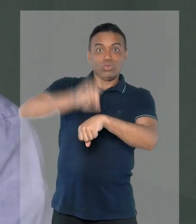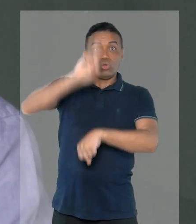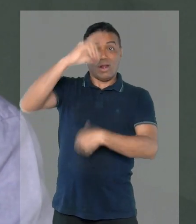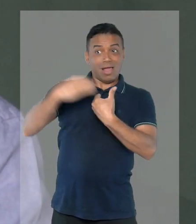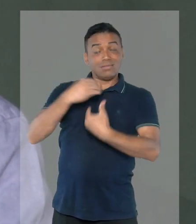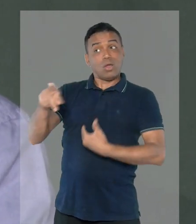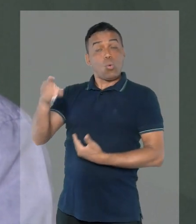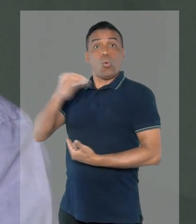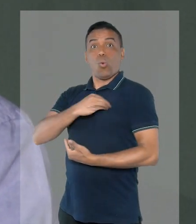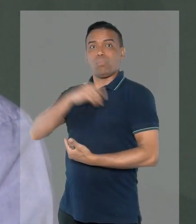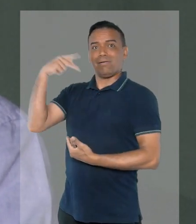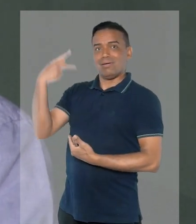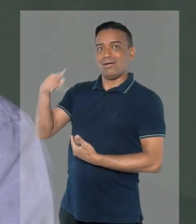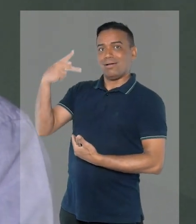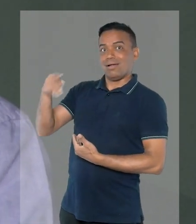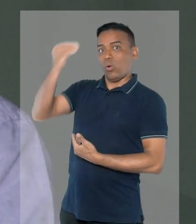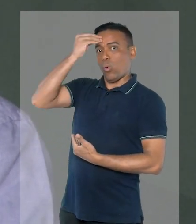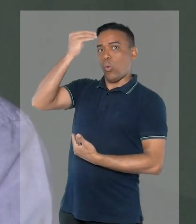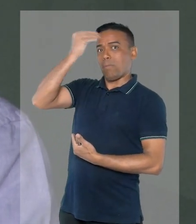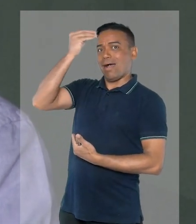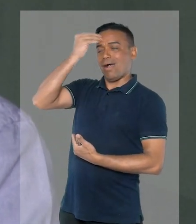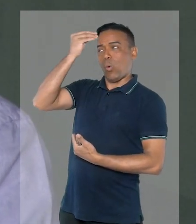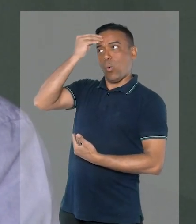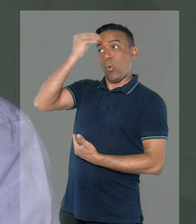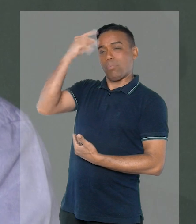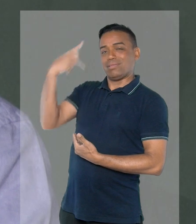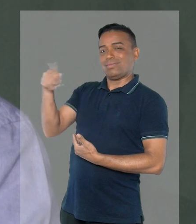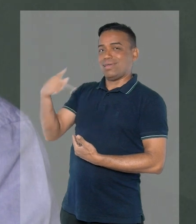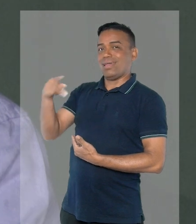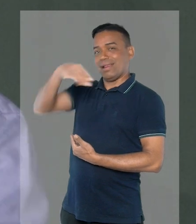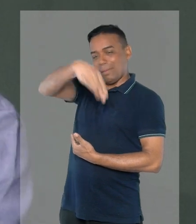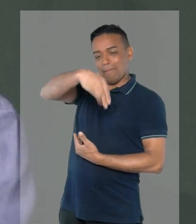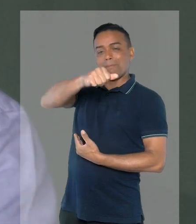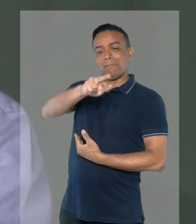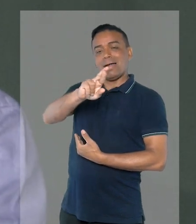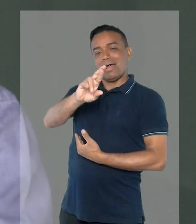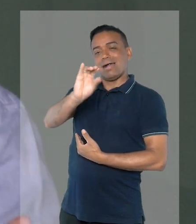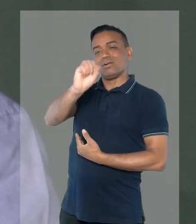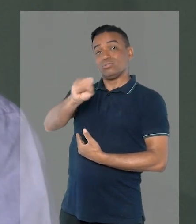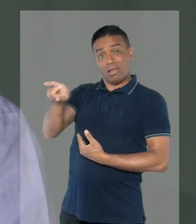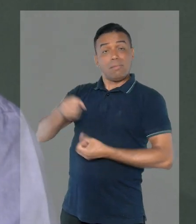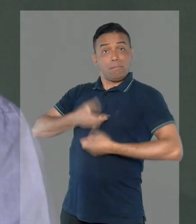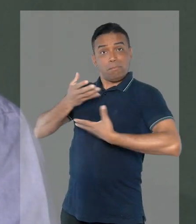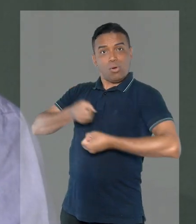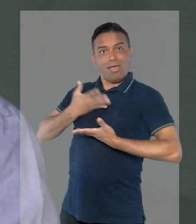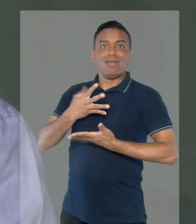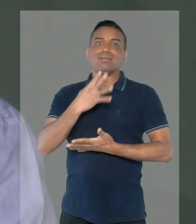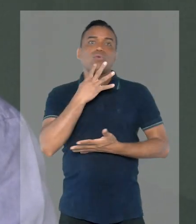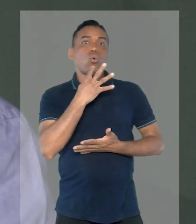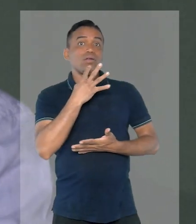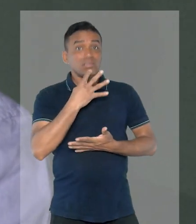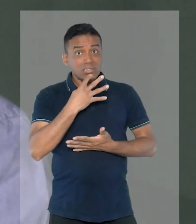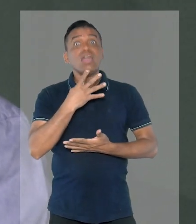muita culpa do Marcos nisso tudo, uma culpa muito boa. O Marcos é poeta e